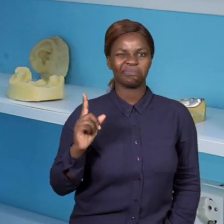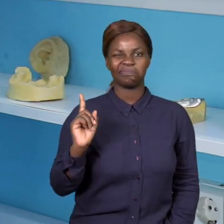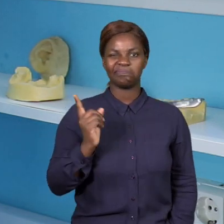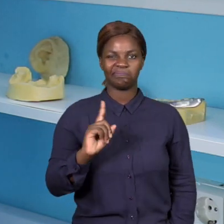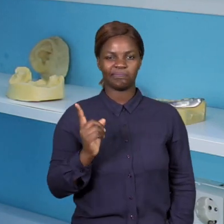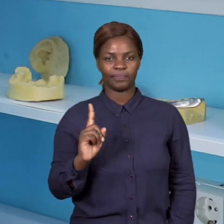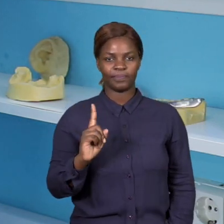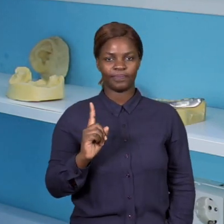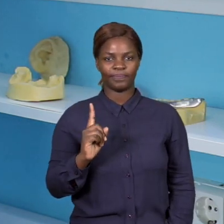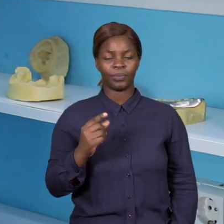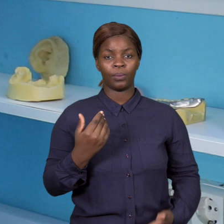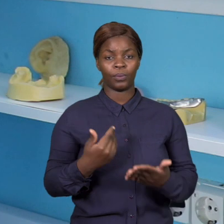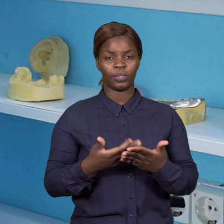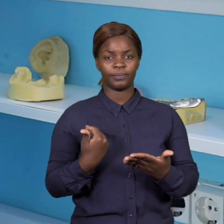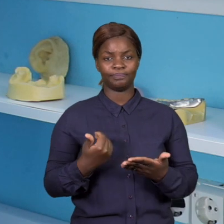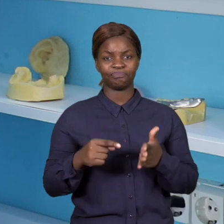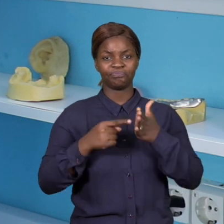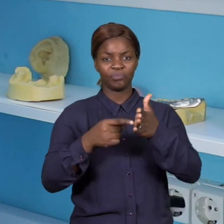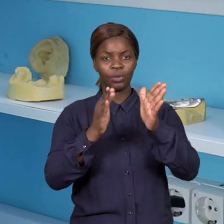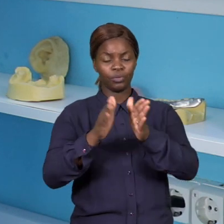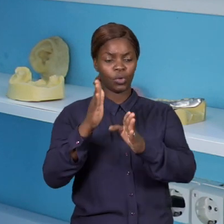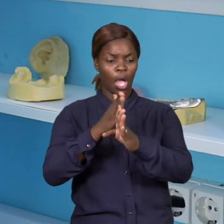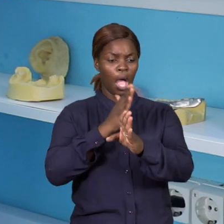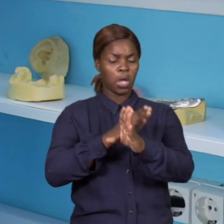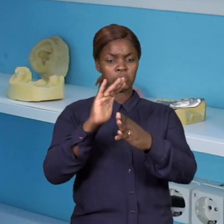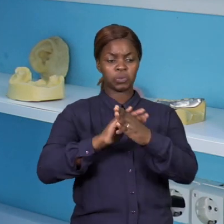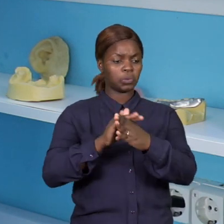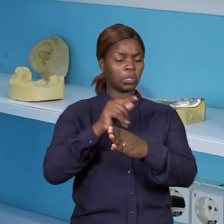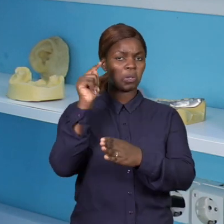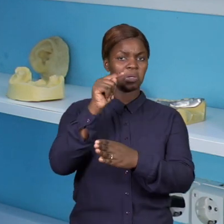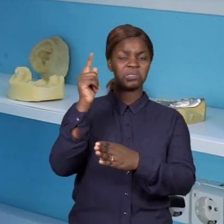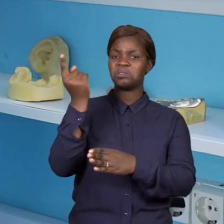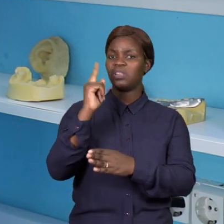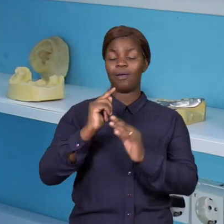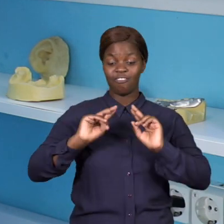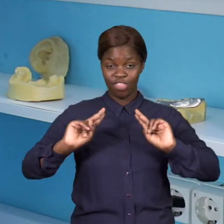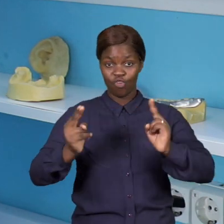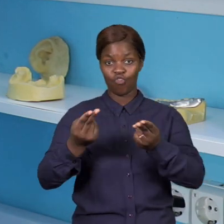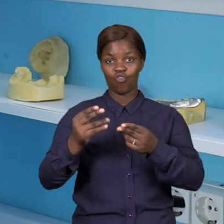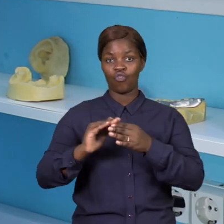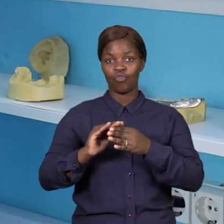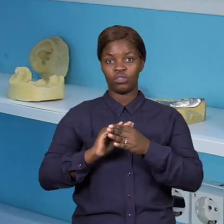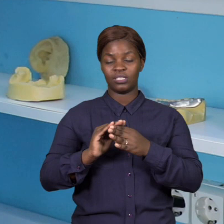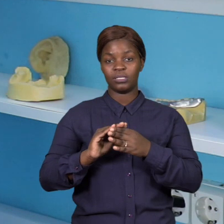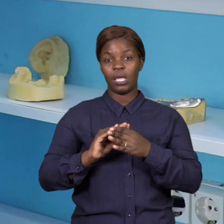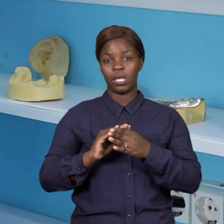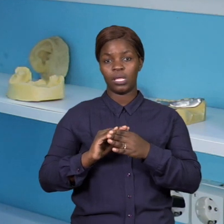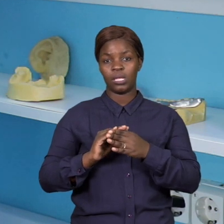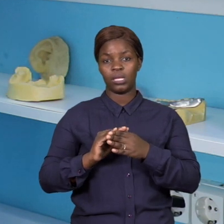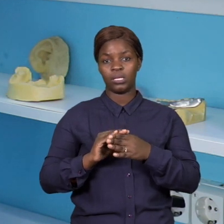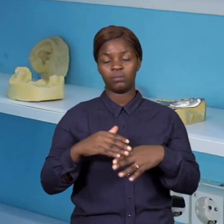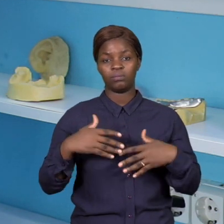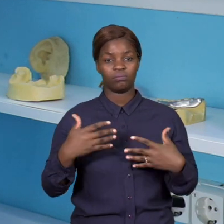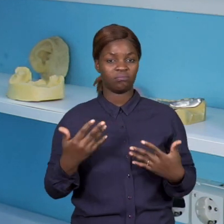desconforto. Principalmente quando são pacientes que nunca tiveram placas e estão se a adaptar. É simplesmente